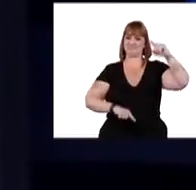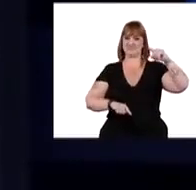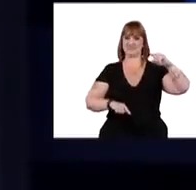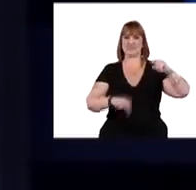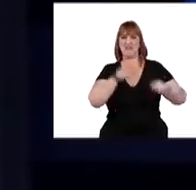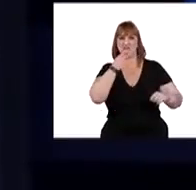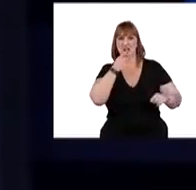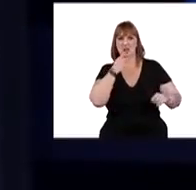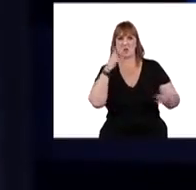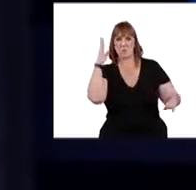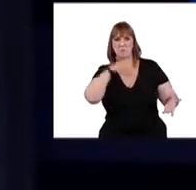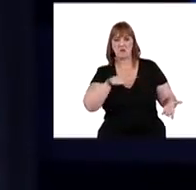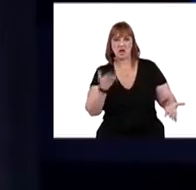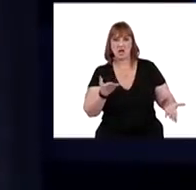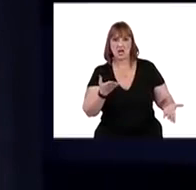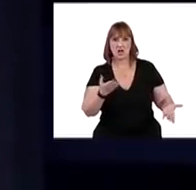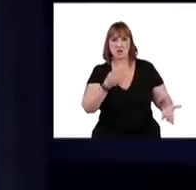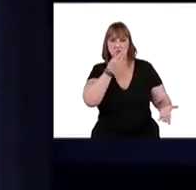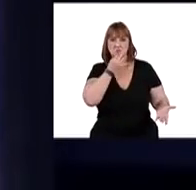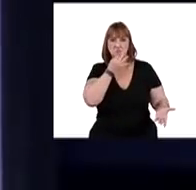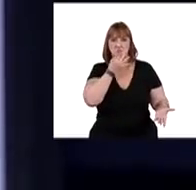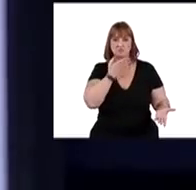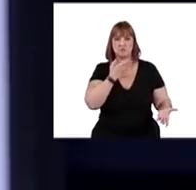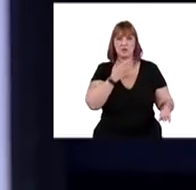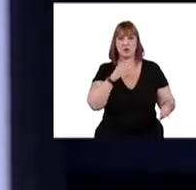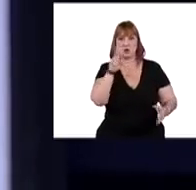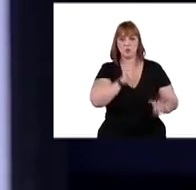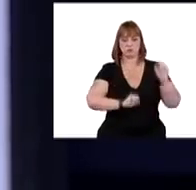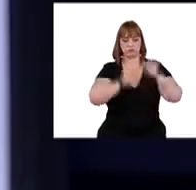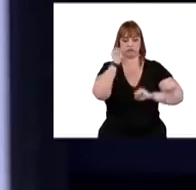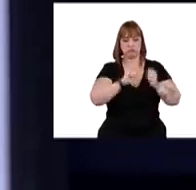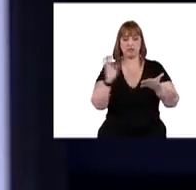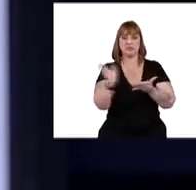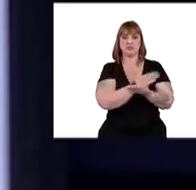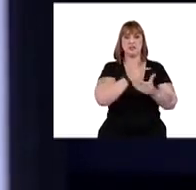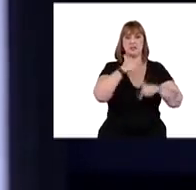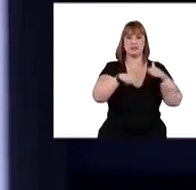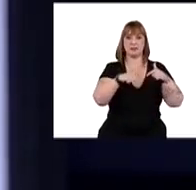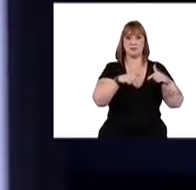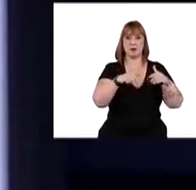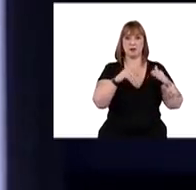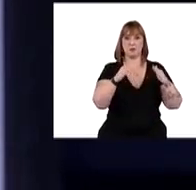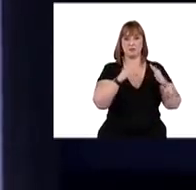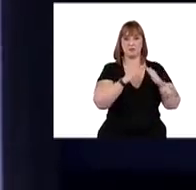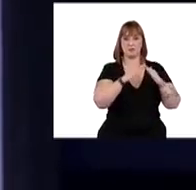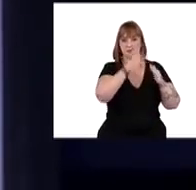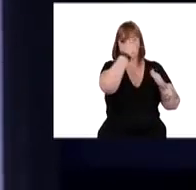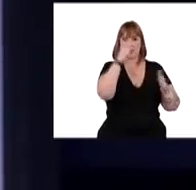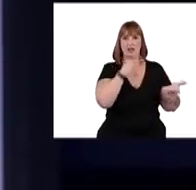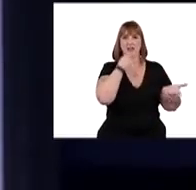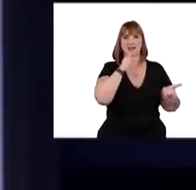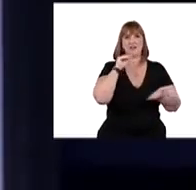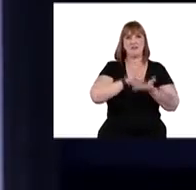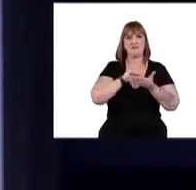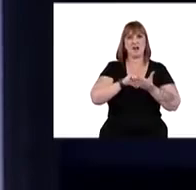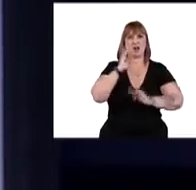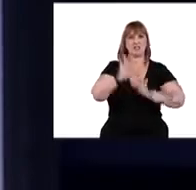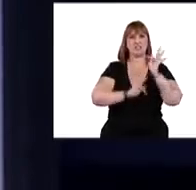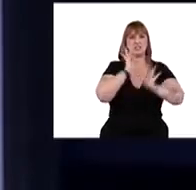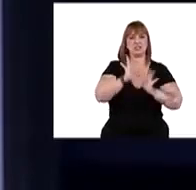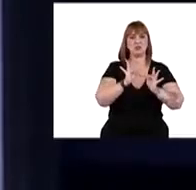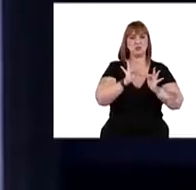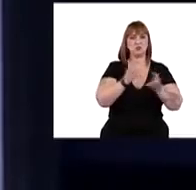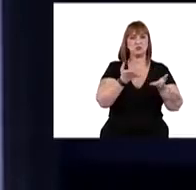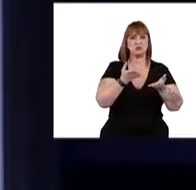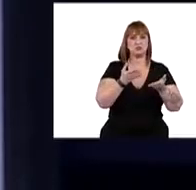máquina, a utilização de máquinas no campo e que isso tira o trabalho do homem do campo, e agora está dizendo que falta tecnologia no local para